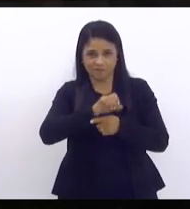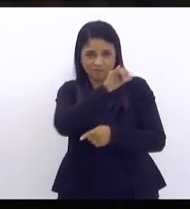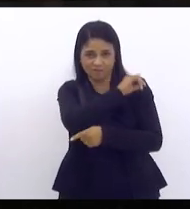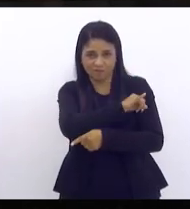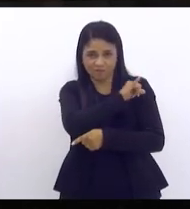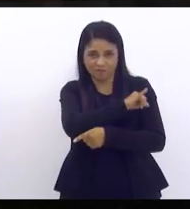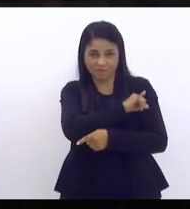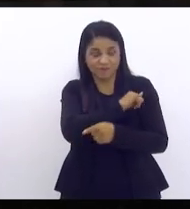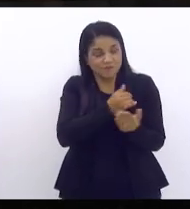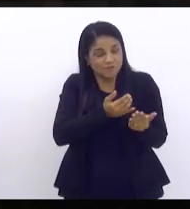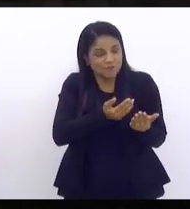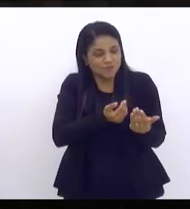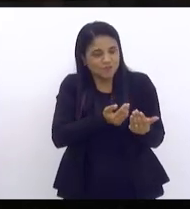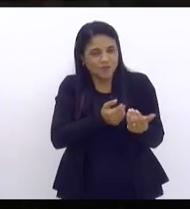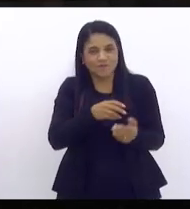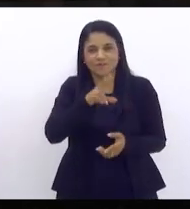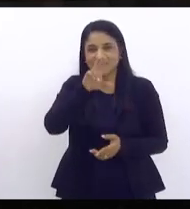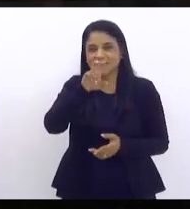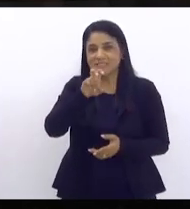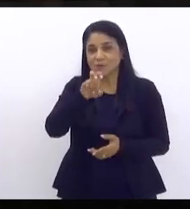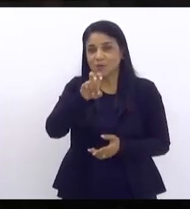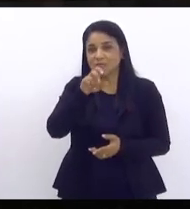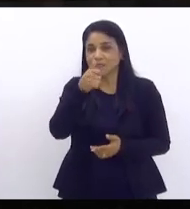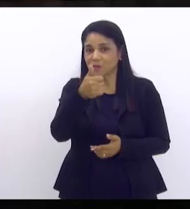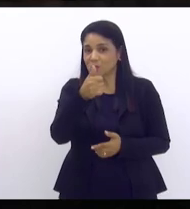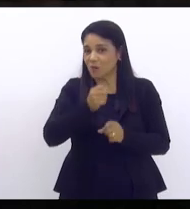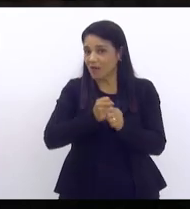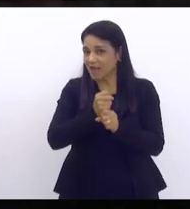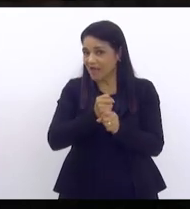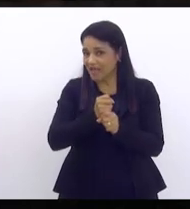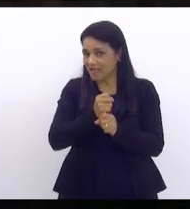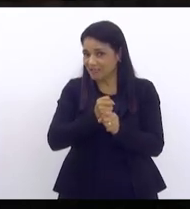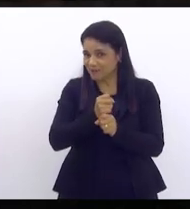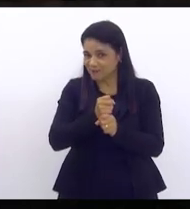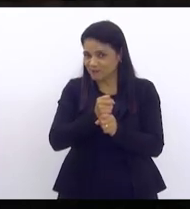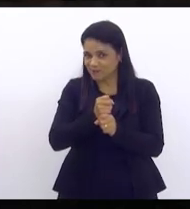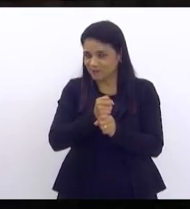jovem senhora de 51 anos. Quando eu assumi,